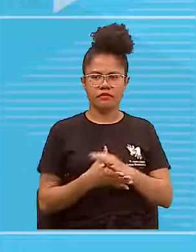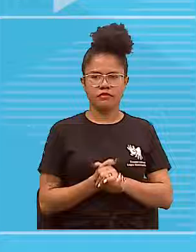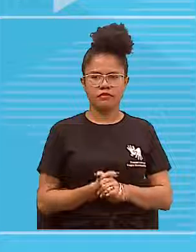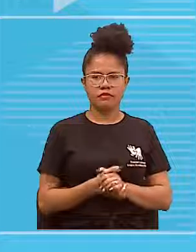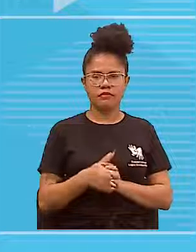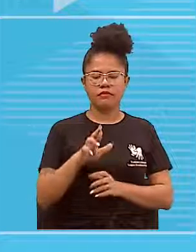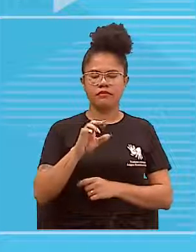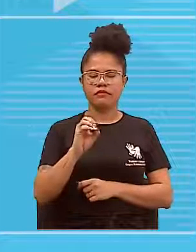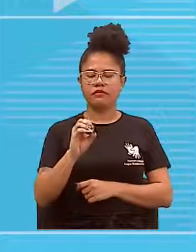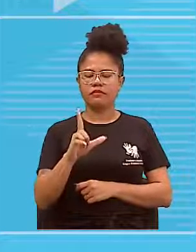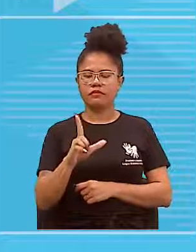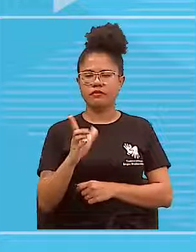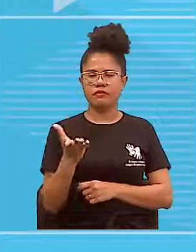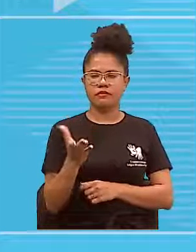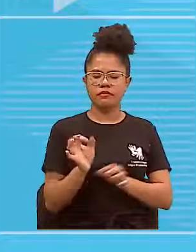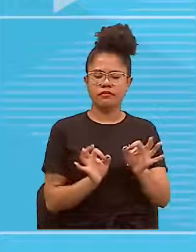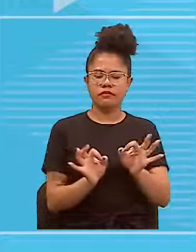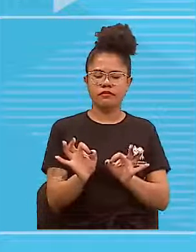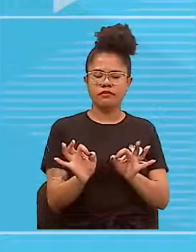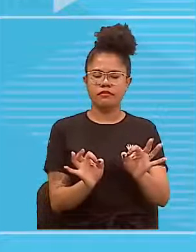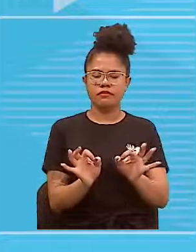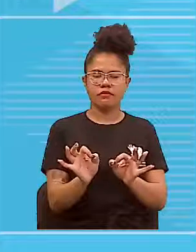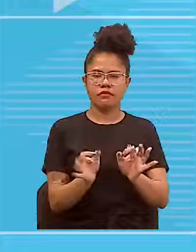Rol, colocar em ordem.